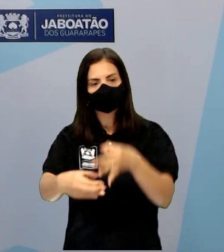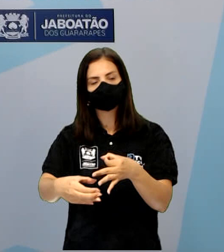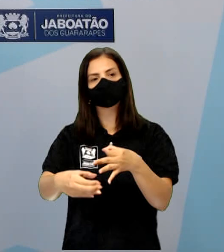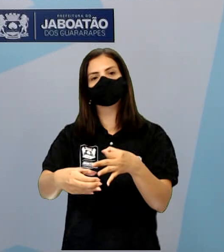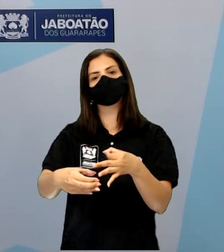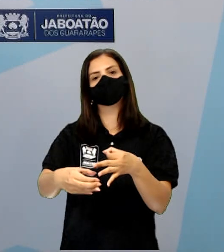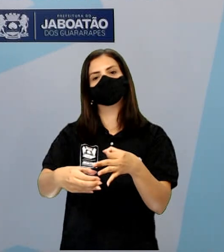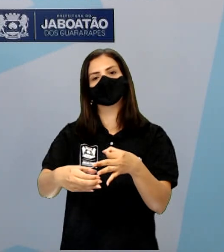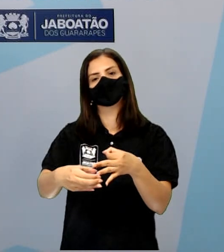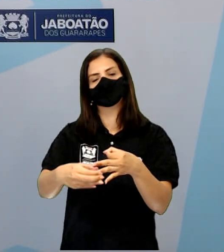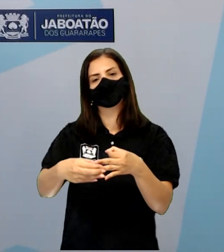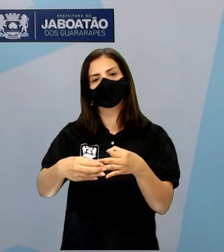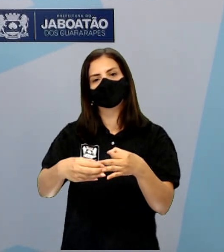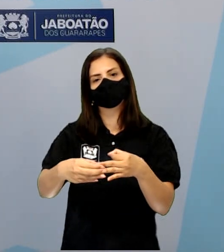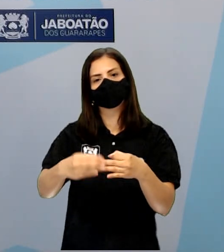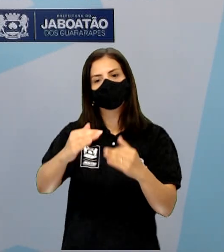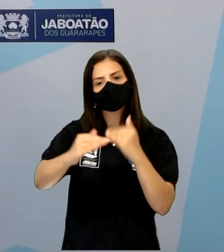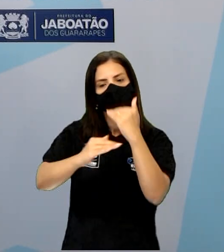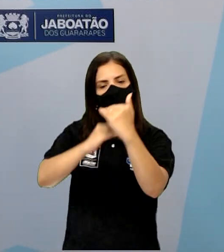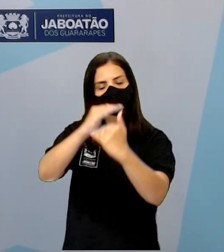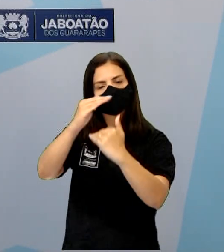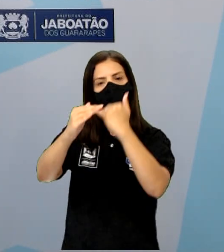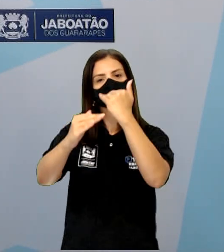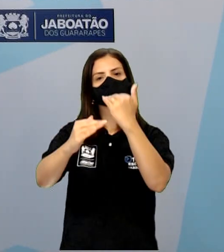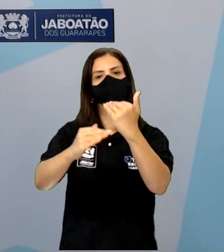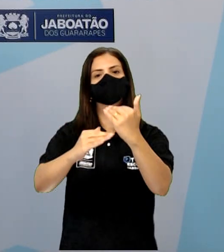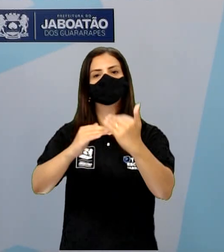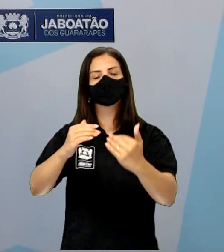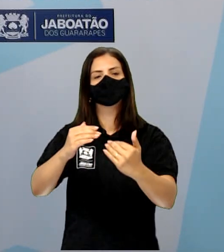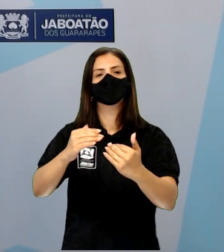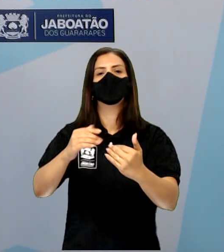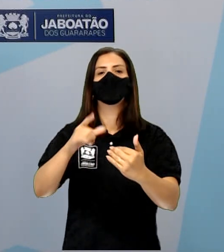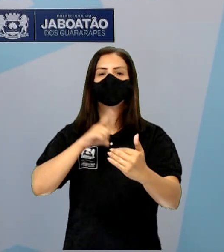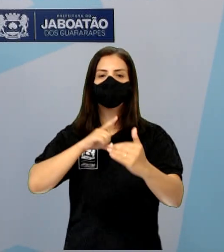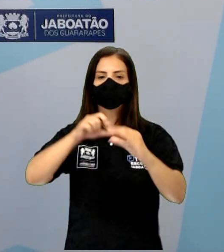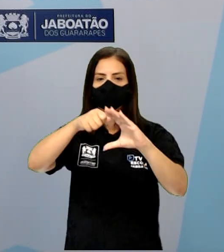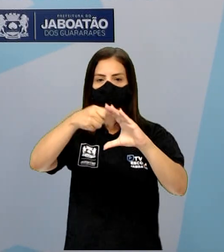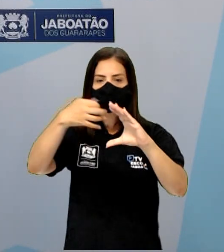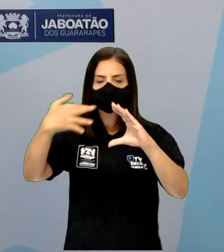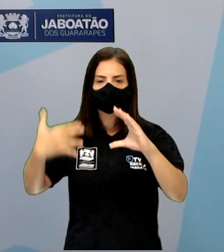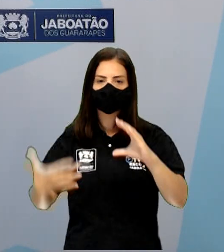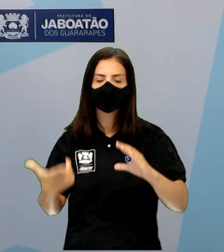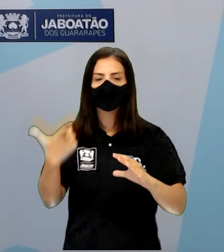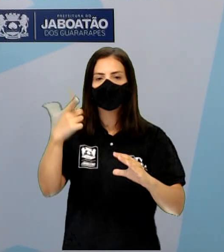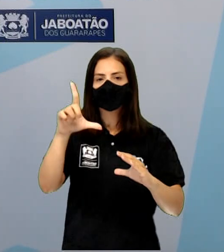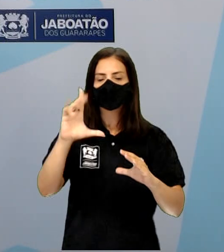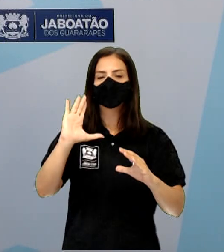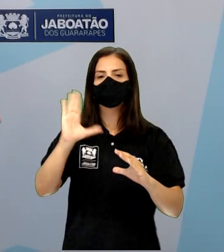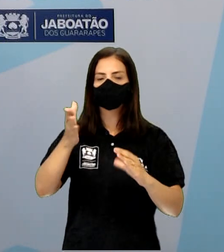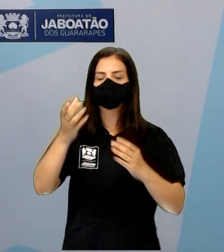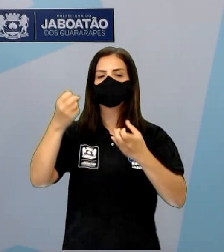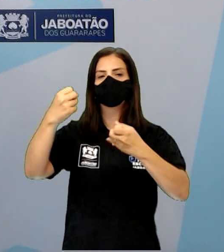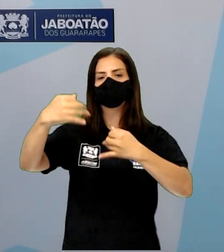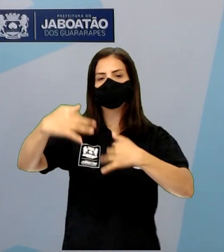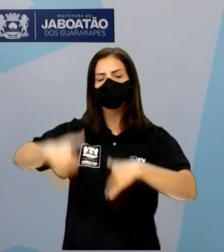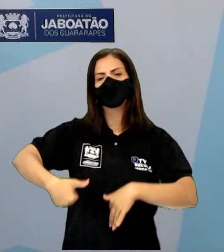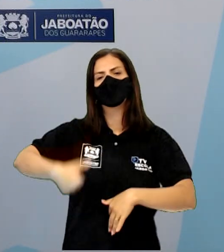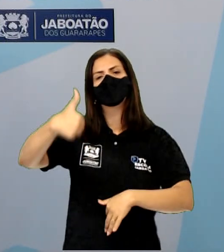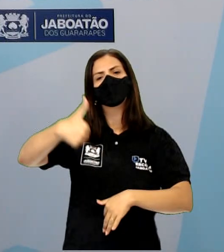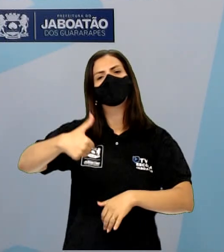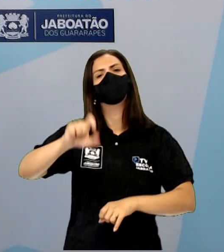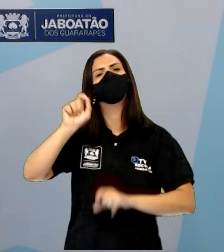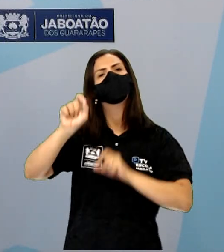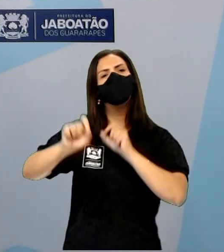da evolução, e por isso vão possuir algumas outras características também que a gente vai tratar. Em primeiro lugar, quem são